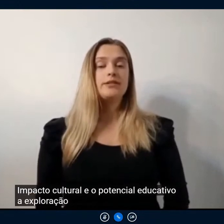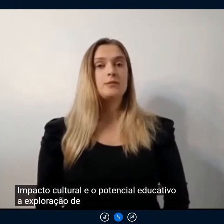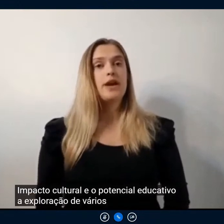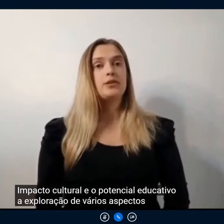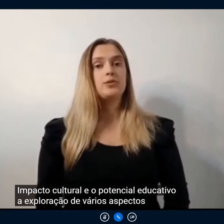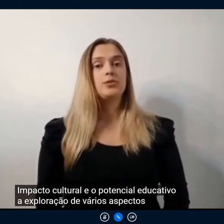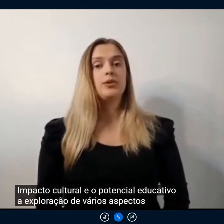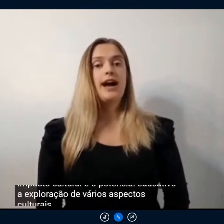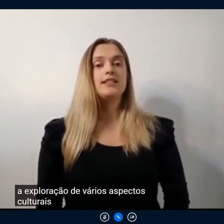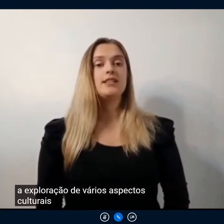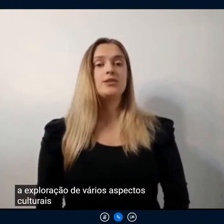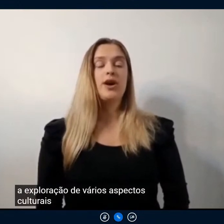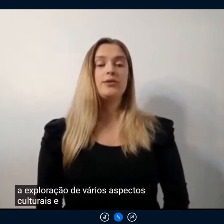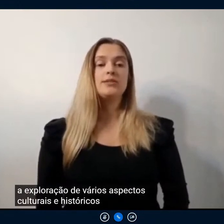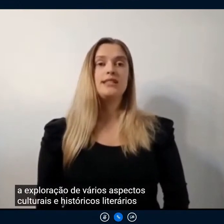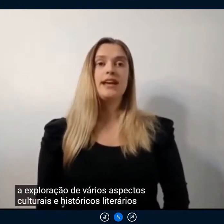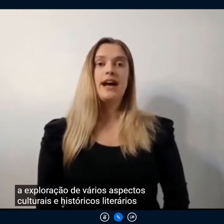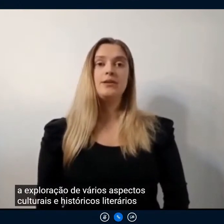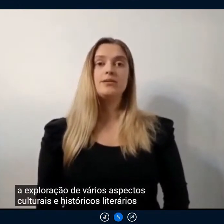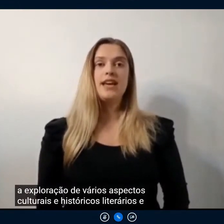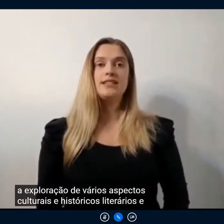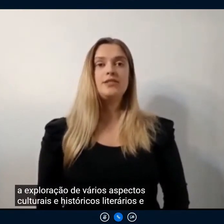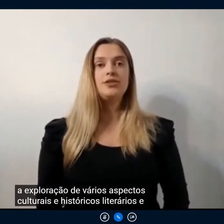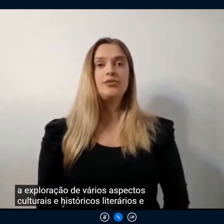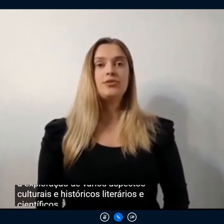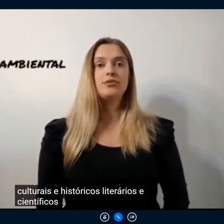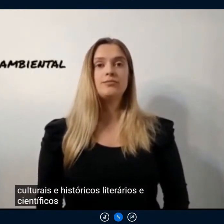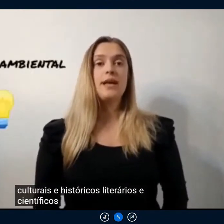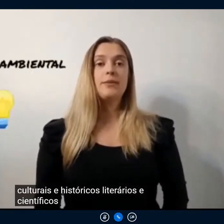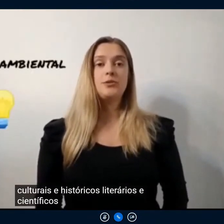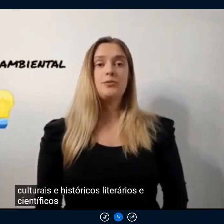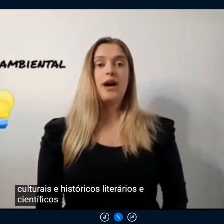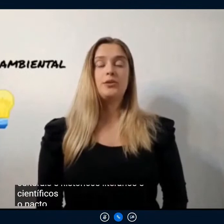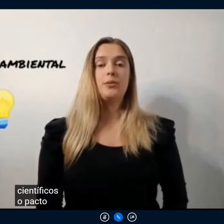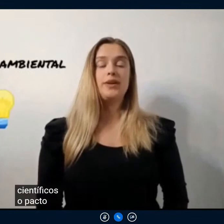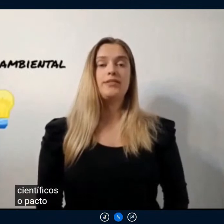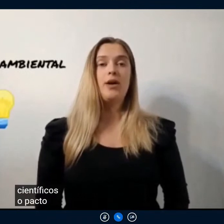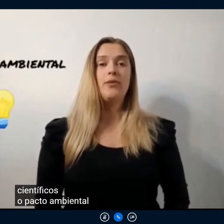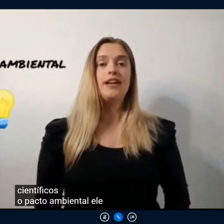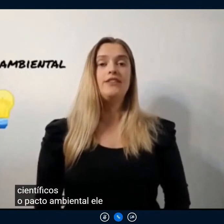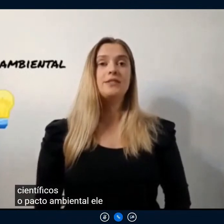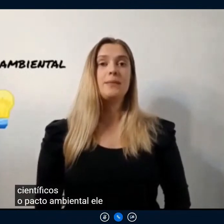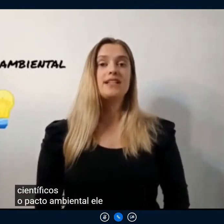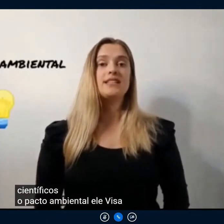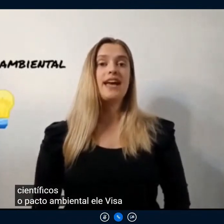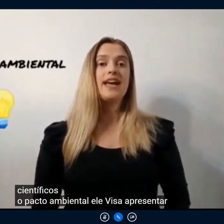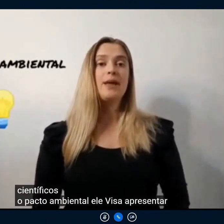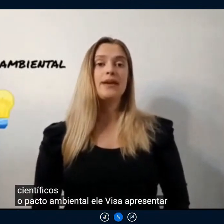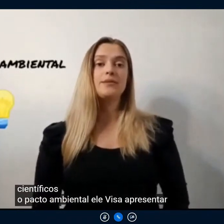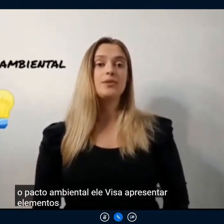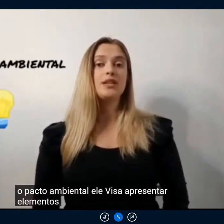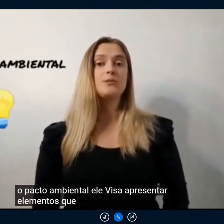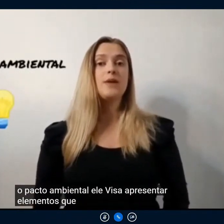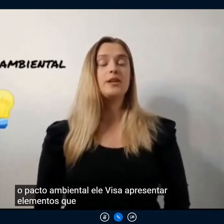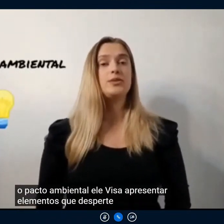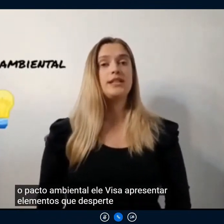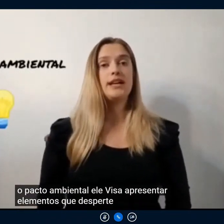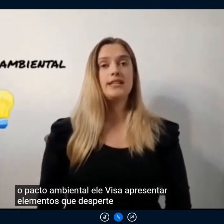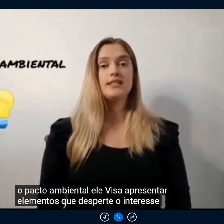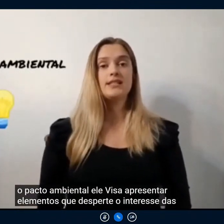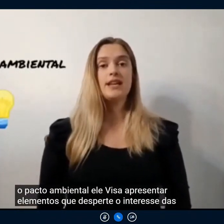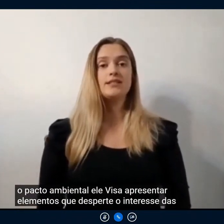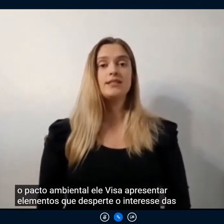de vários aspectos culturais, históricos, literários e científicos. O cinema de impacto ambiental ele visa apresentar elementos que